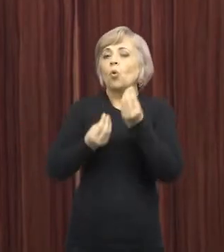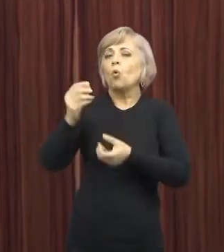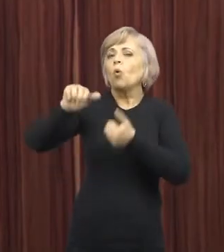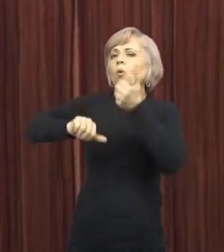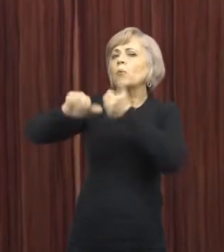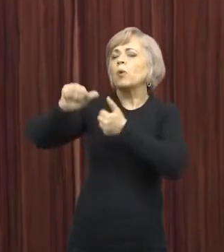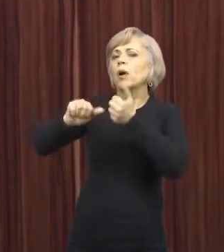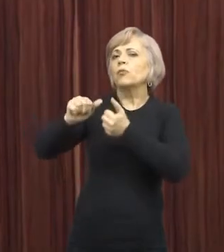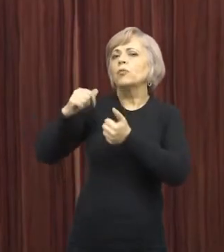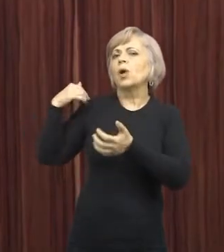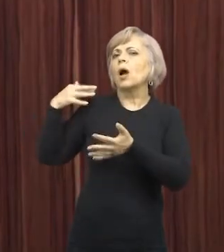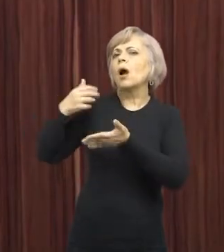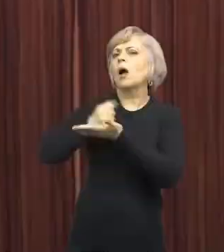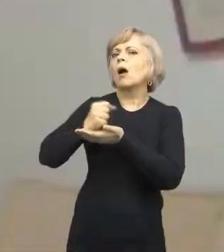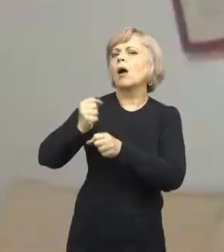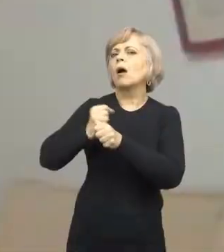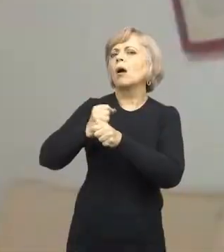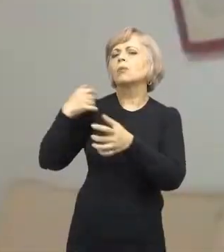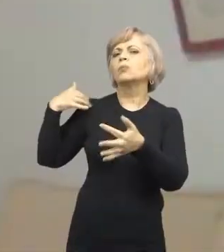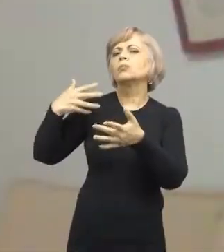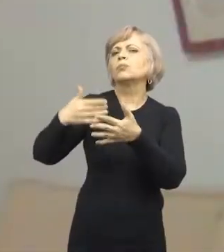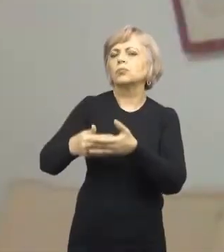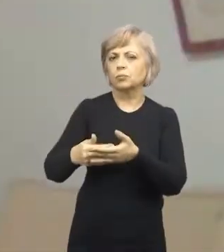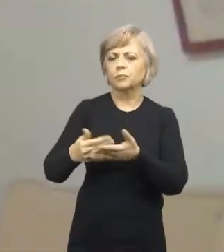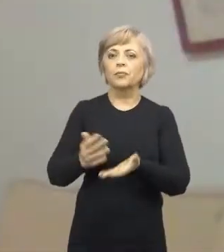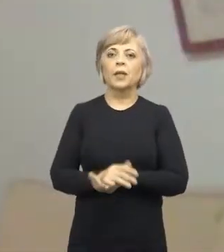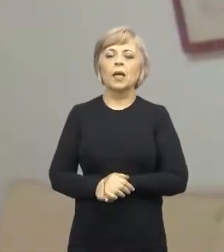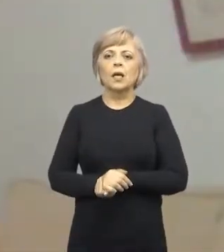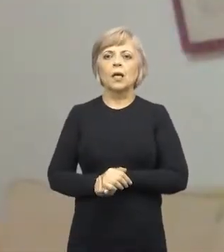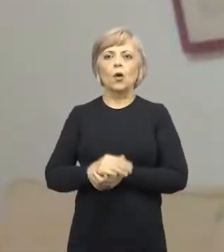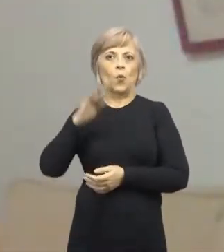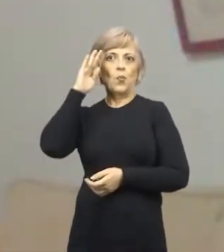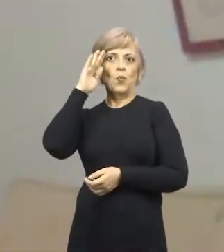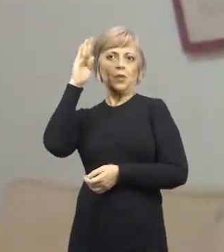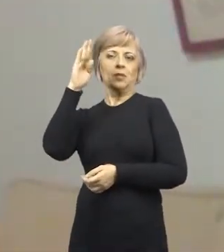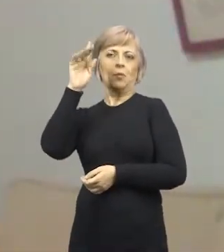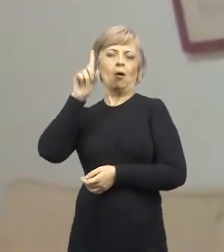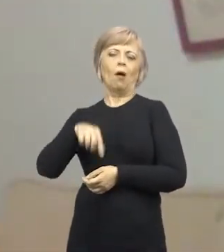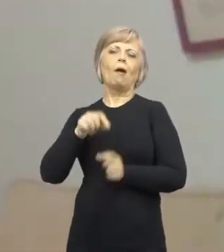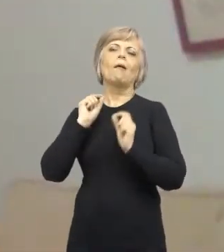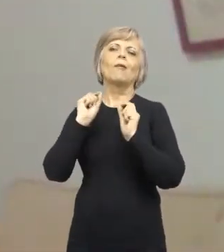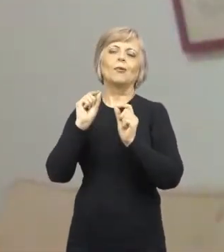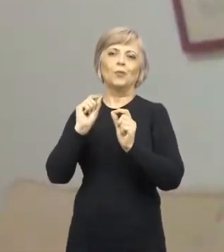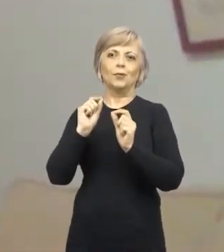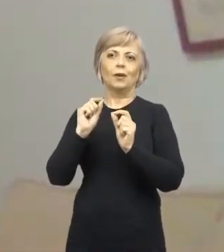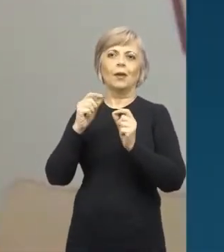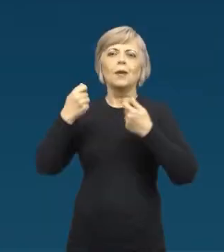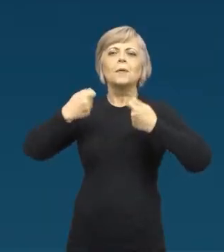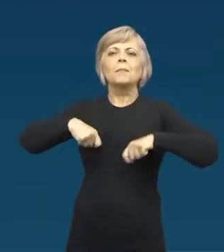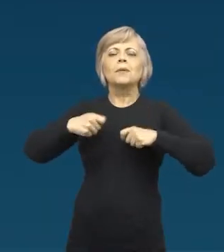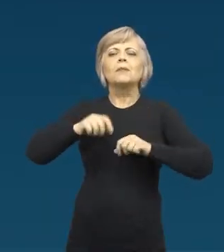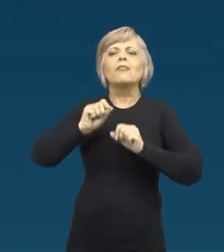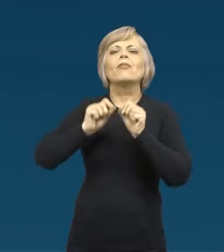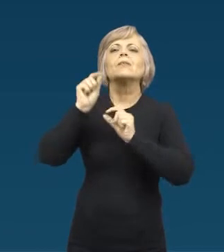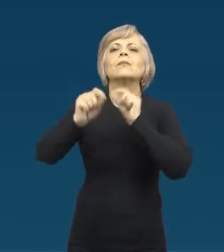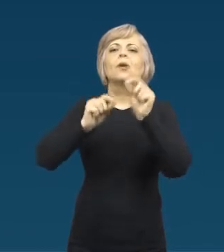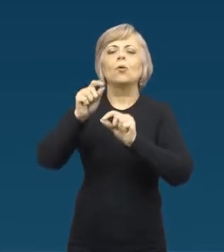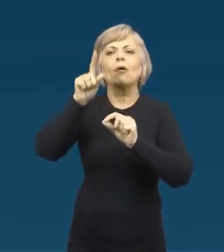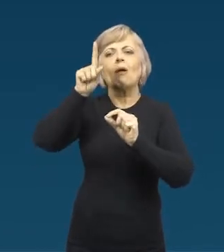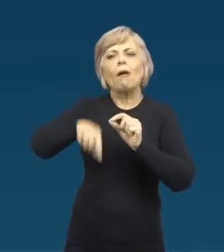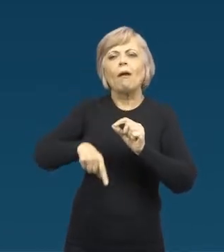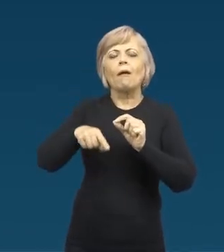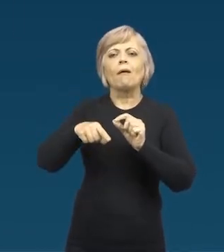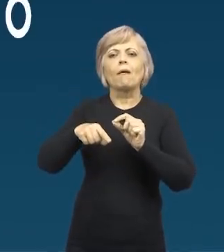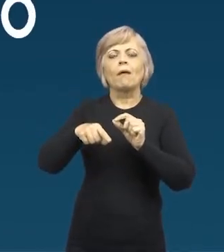anos, durante essa atual gestão? O destaque é exatamente que se deve fazer, é